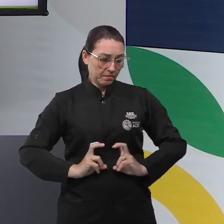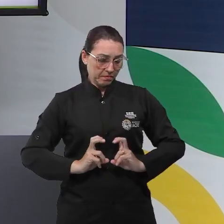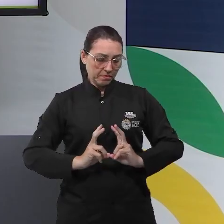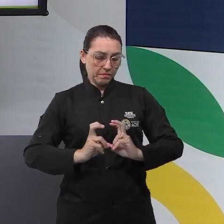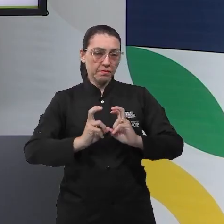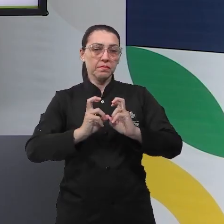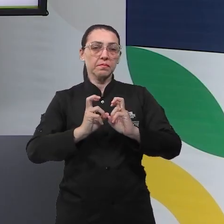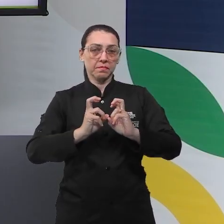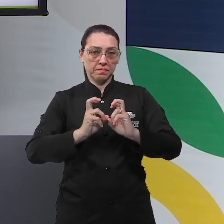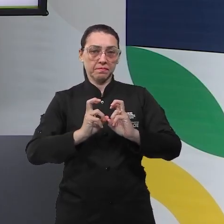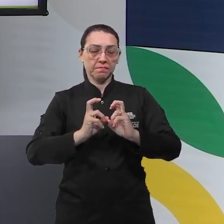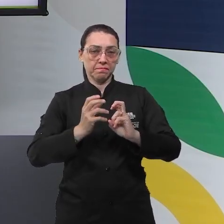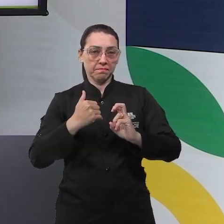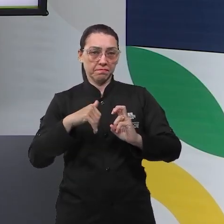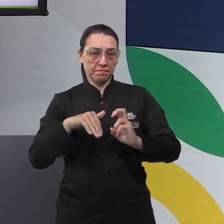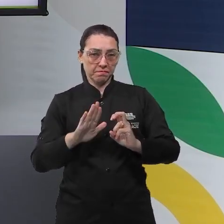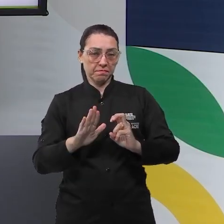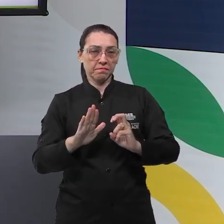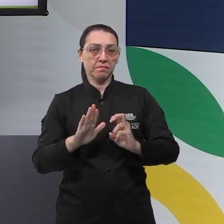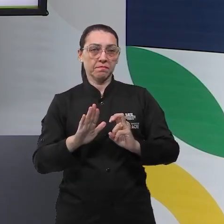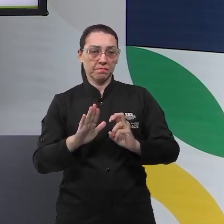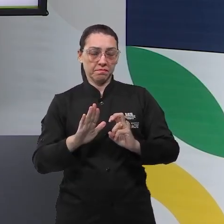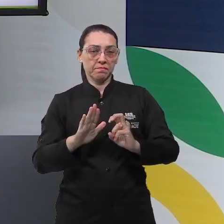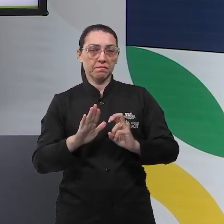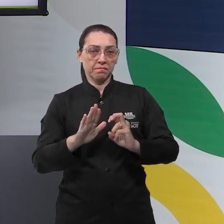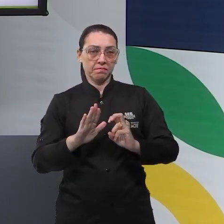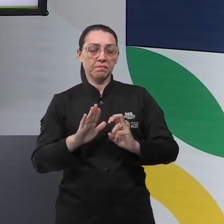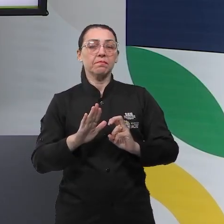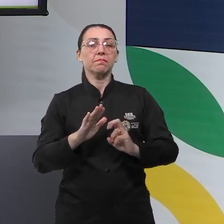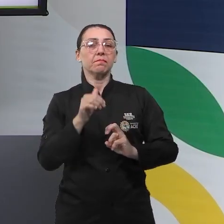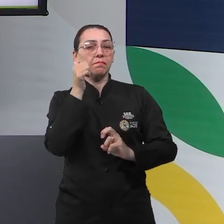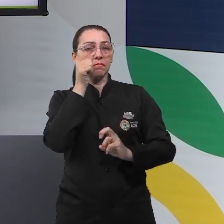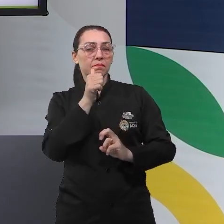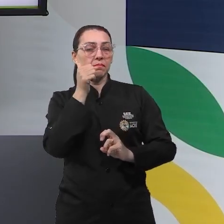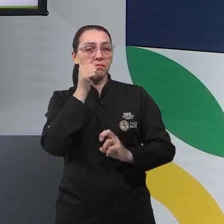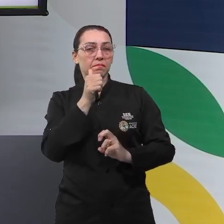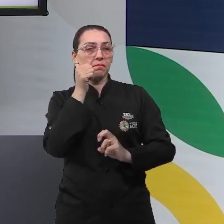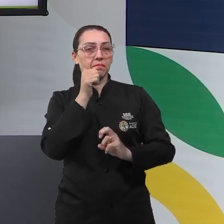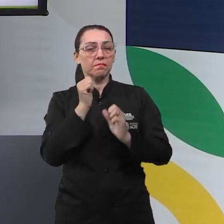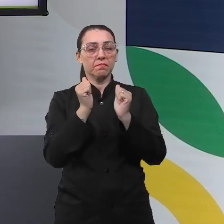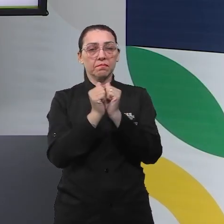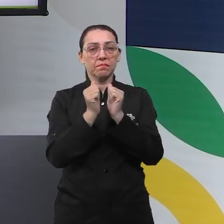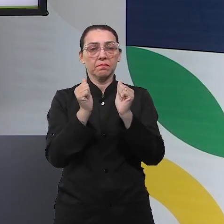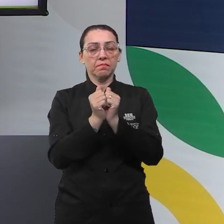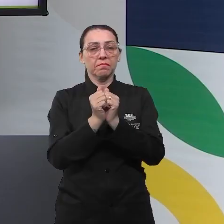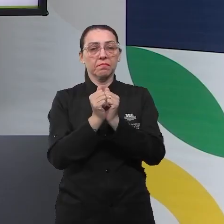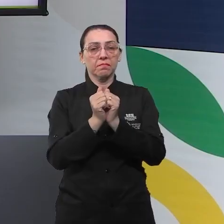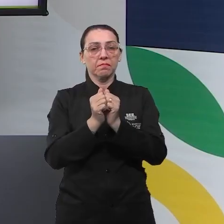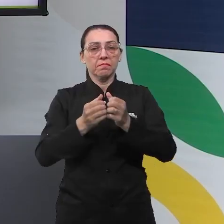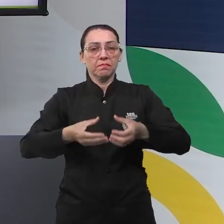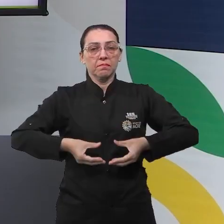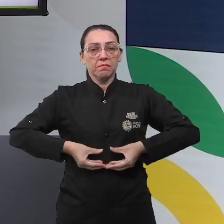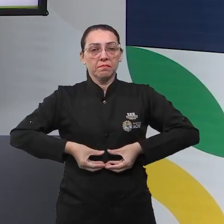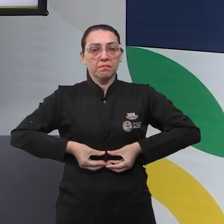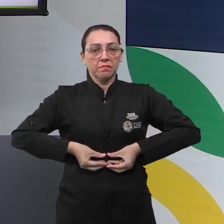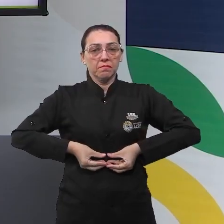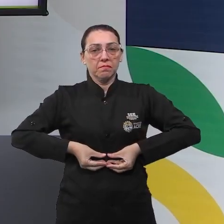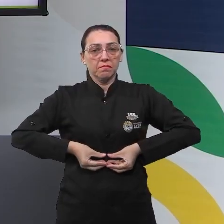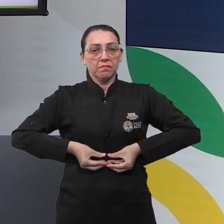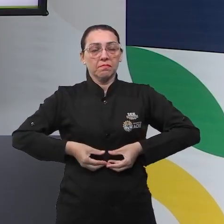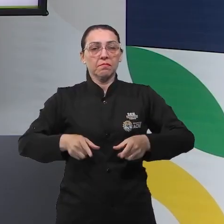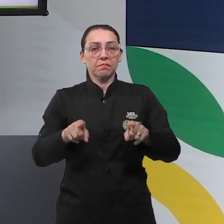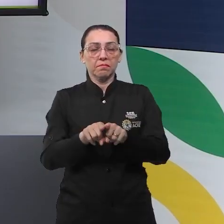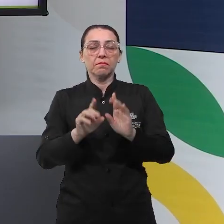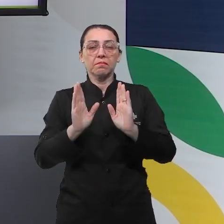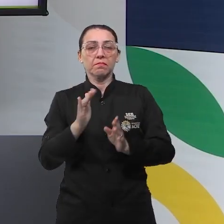que um dos mais recorrentes entre as mulheres, juntamente com o do colo do útero, e que também já